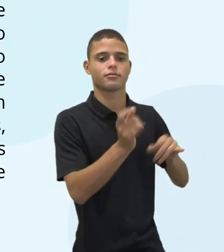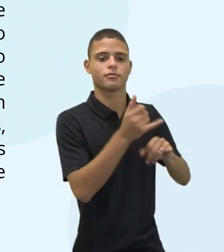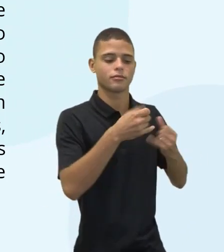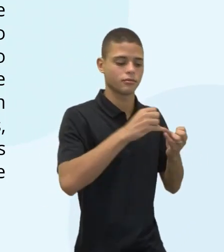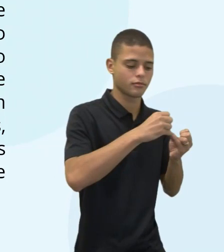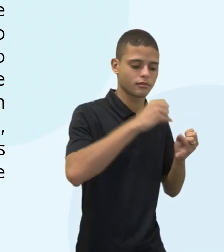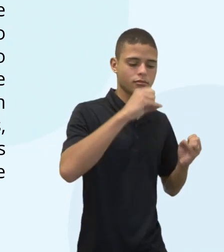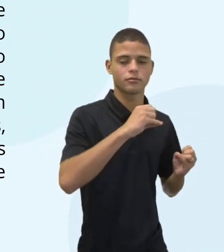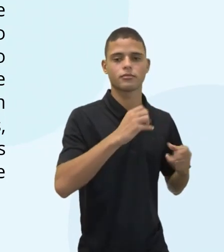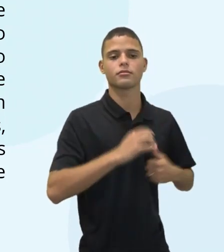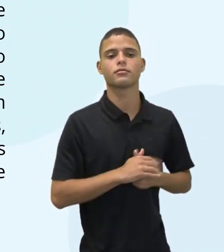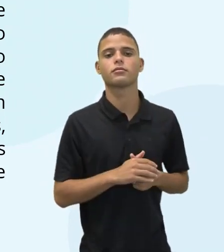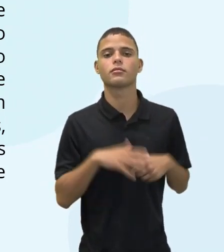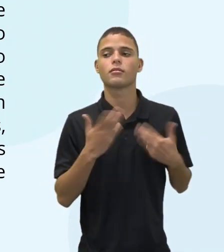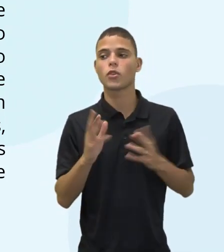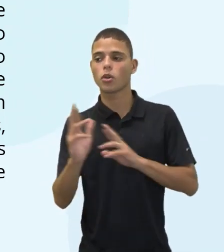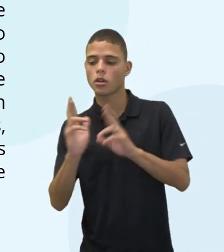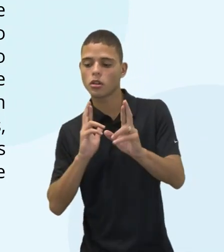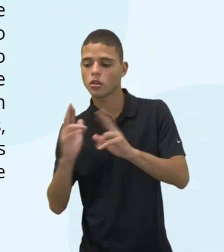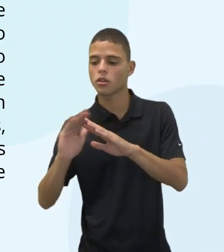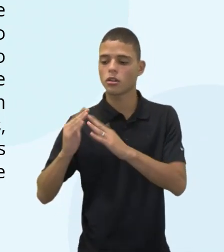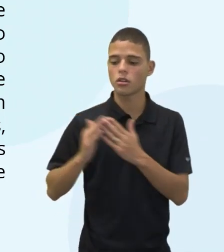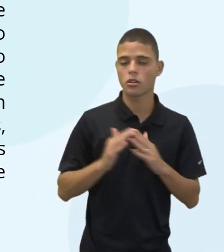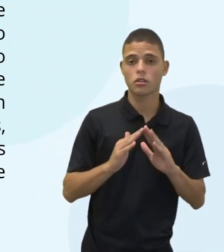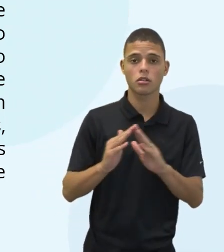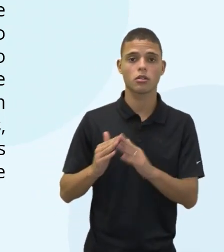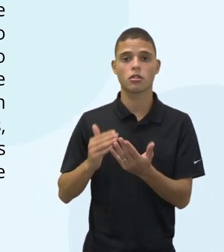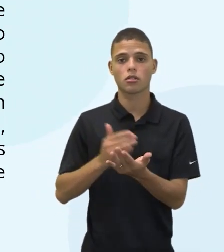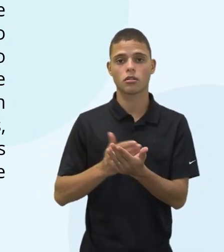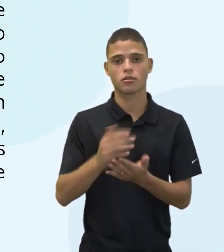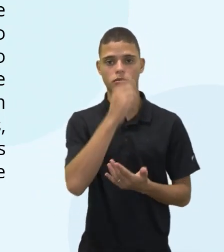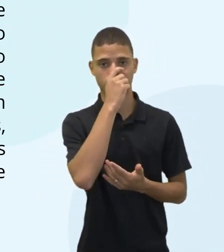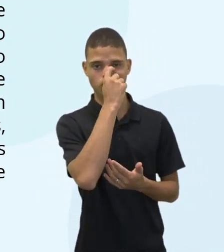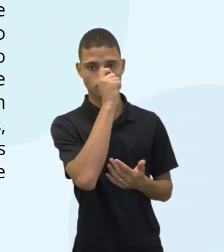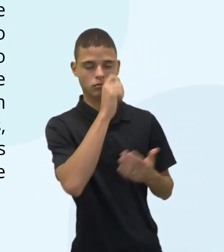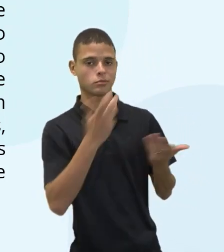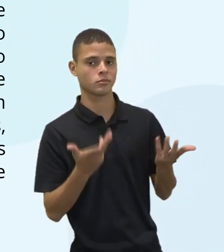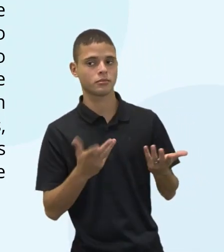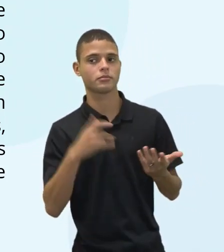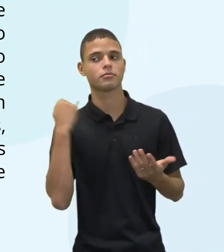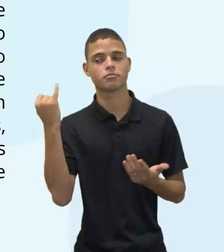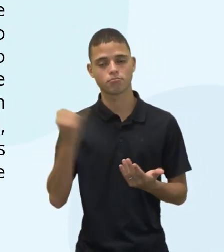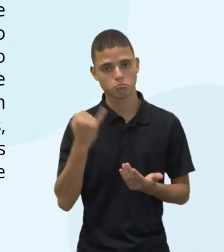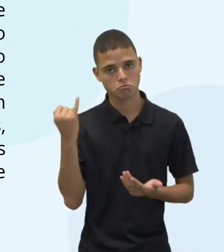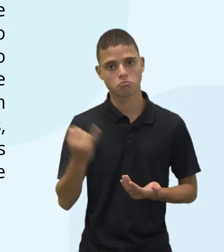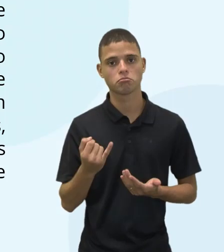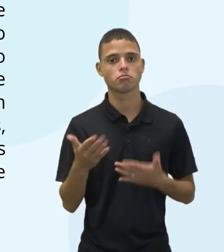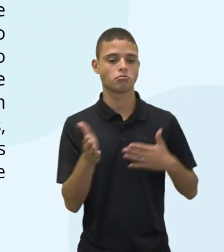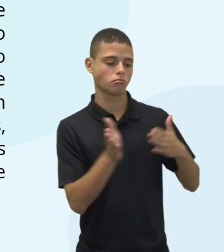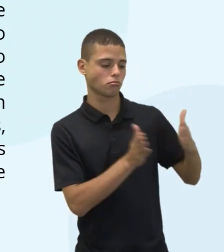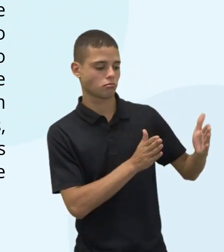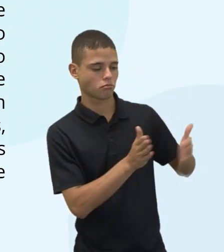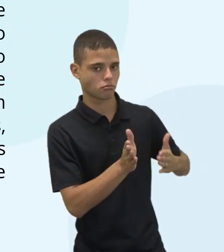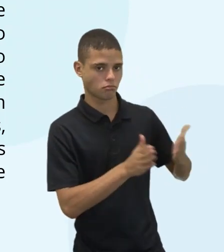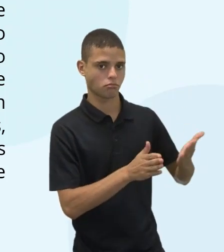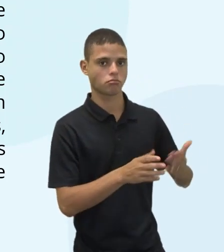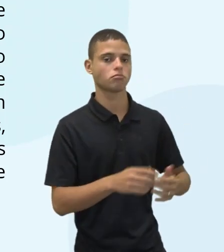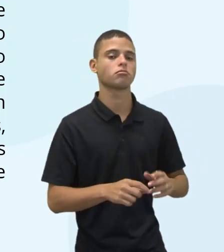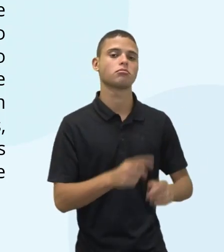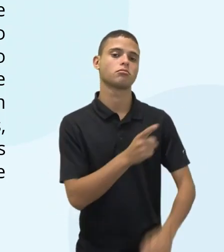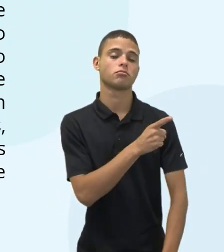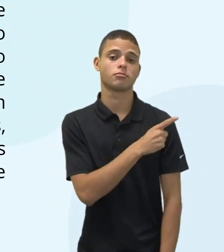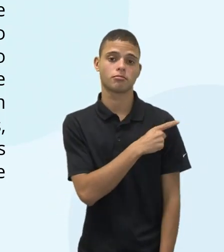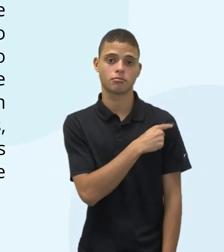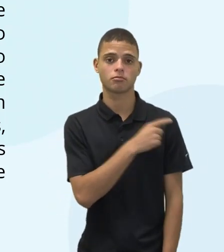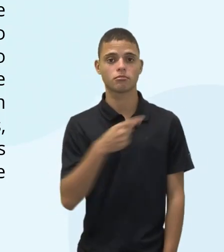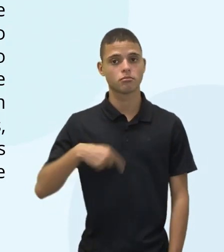comunidade, né? A capacidade de começar a qualificar as relações. E aí é muito importante nessa fase do primeiro ano do ensino médio,